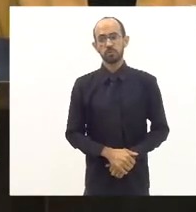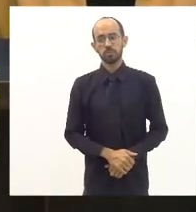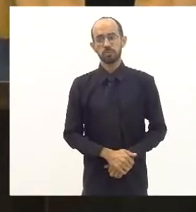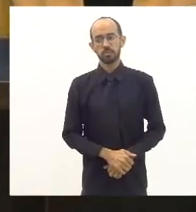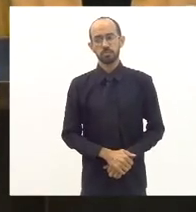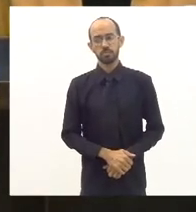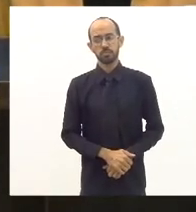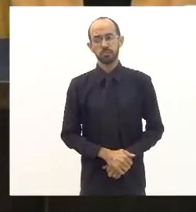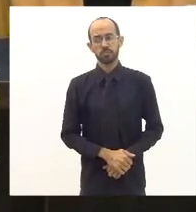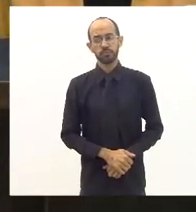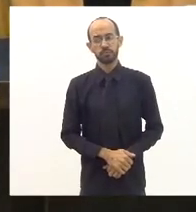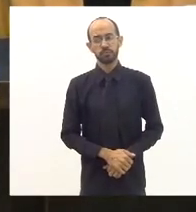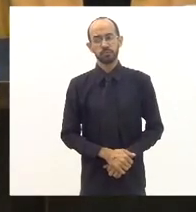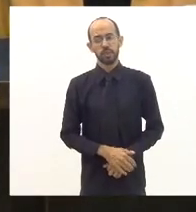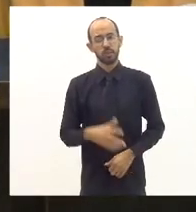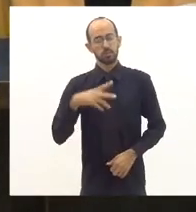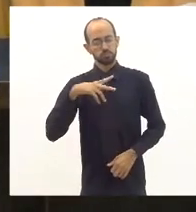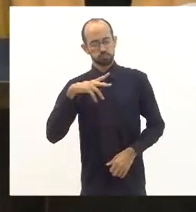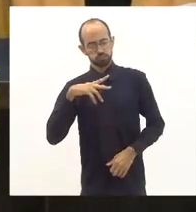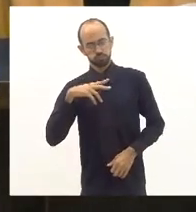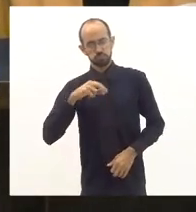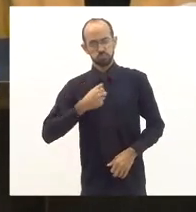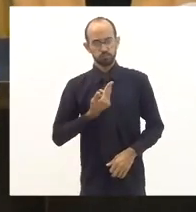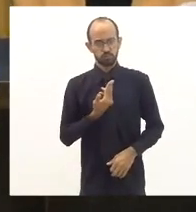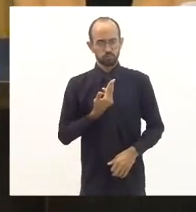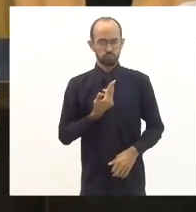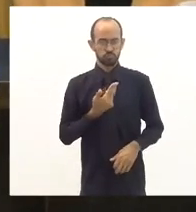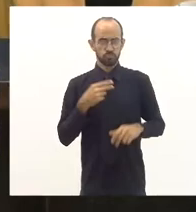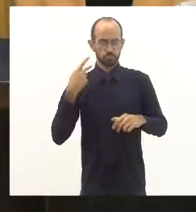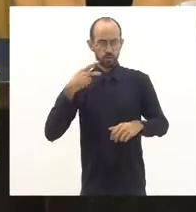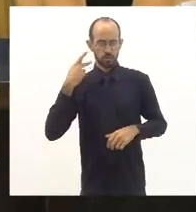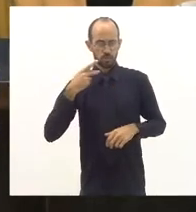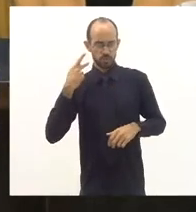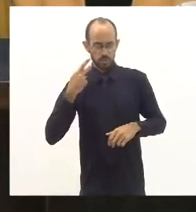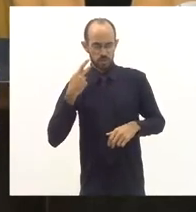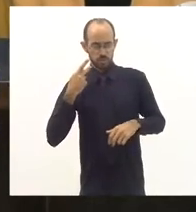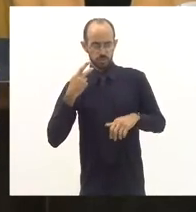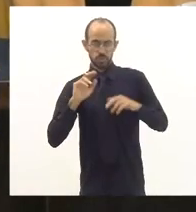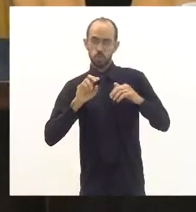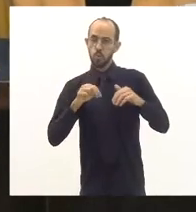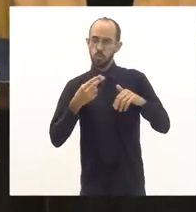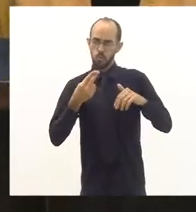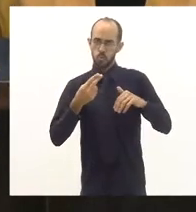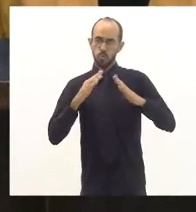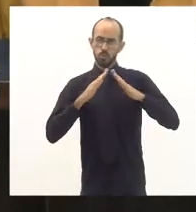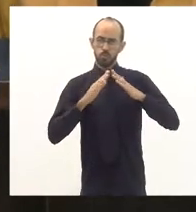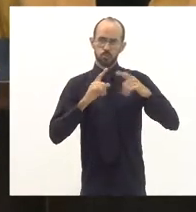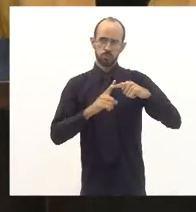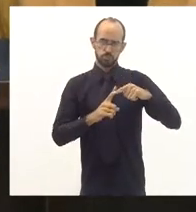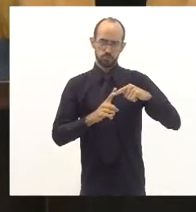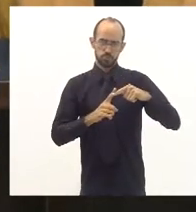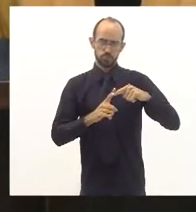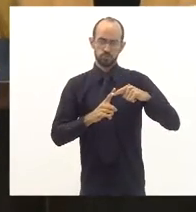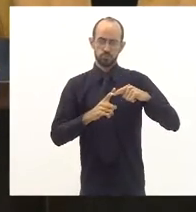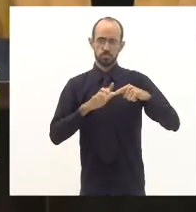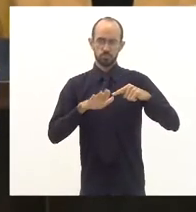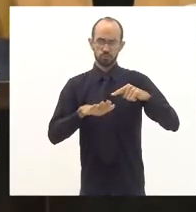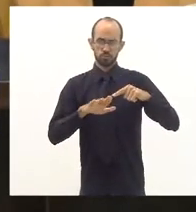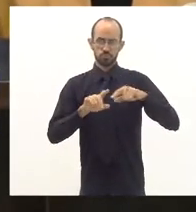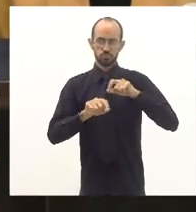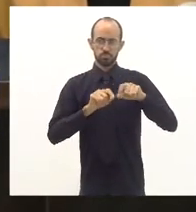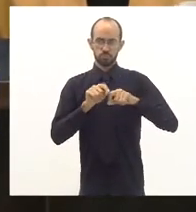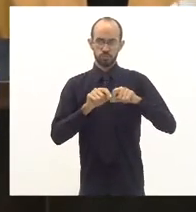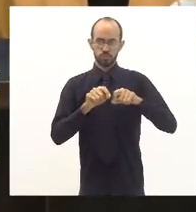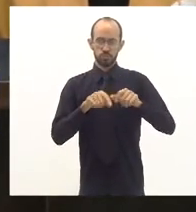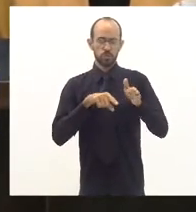a indivíduos, ou parlamentares, ou igrejas, em suma. Mas nós chegamos a fazer